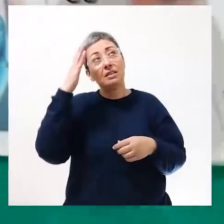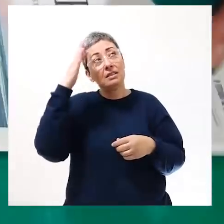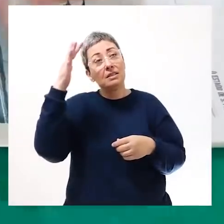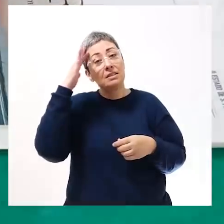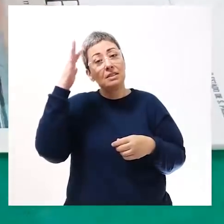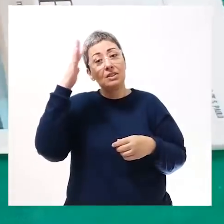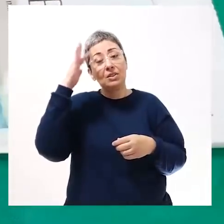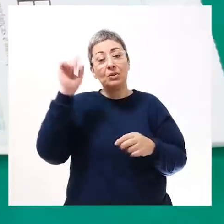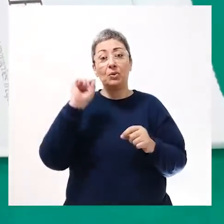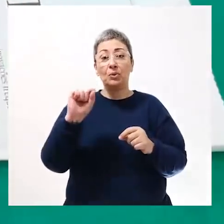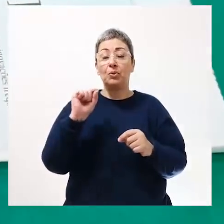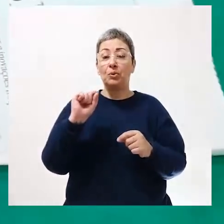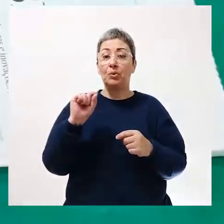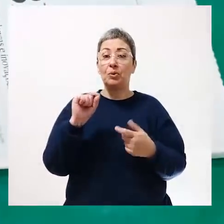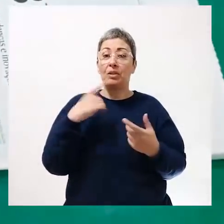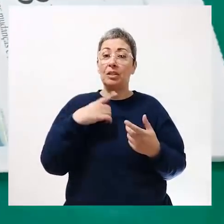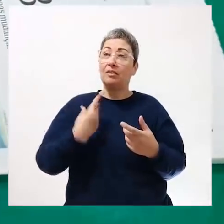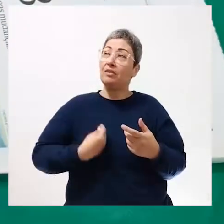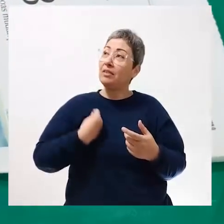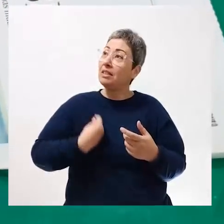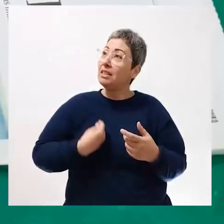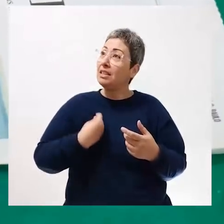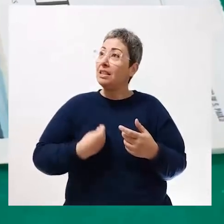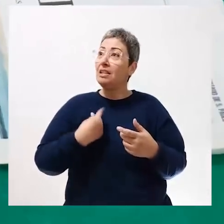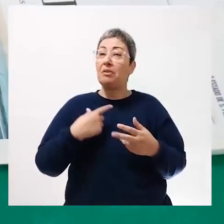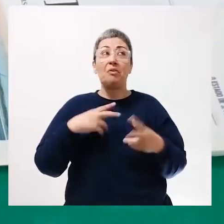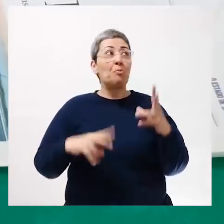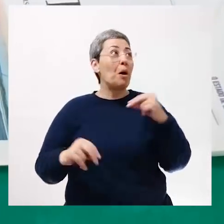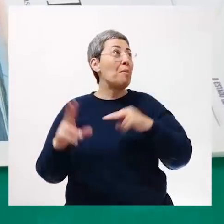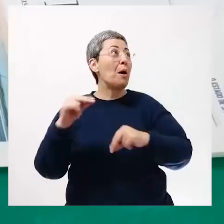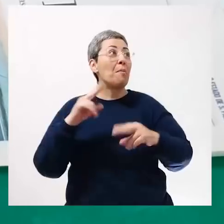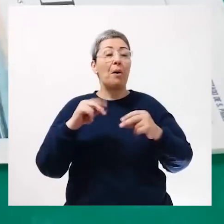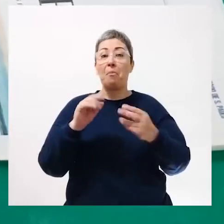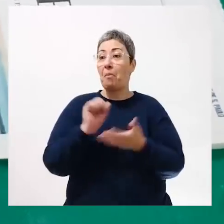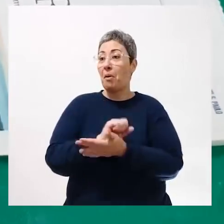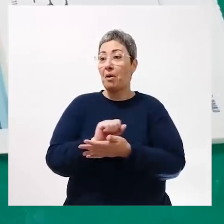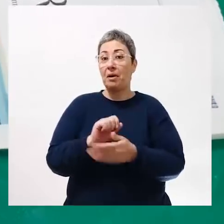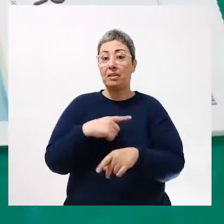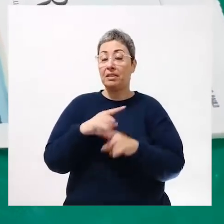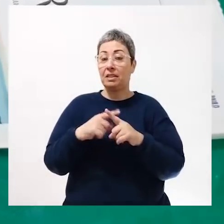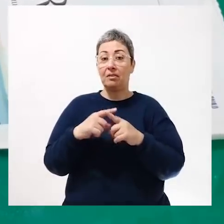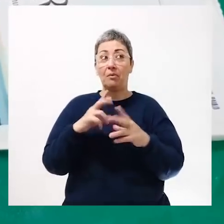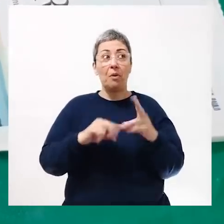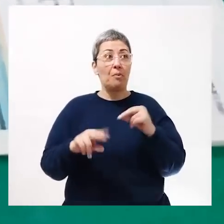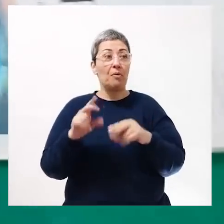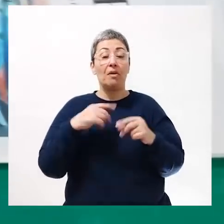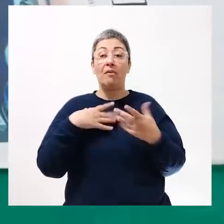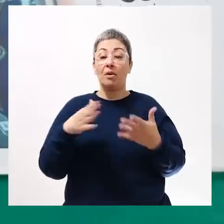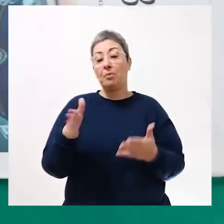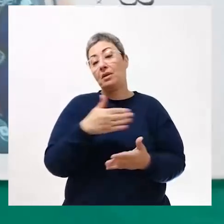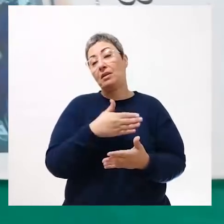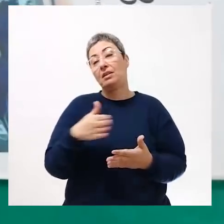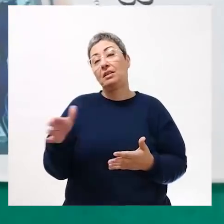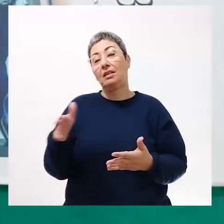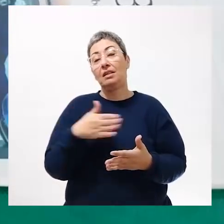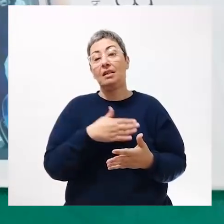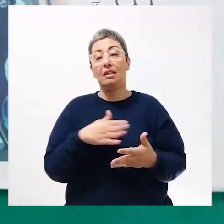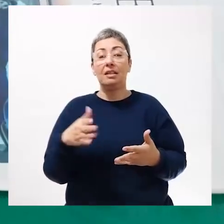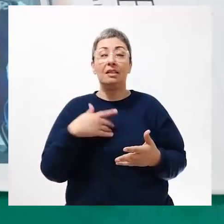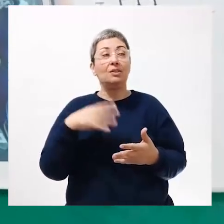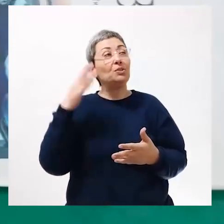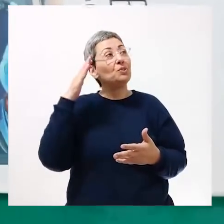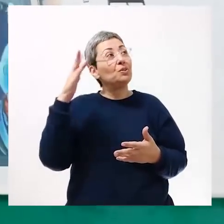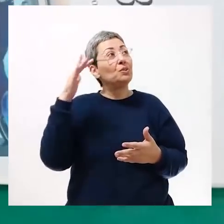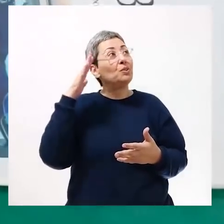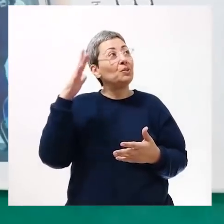vai pensando na vida, ela não vai estar conversando aqui com uma proa, ela vai estar pintando, vai